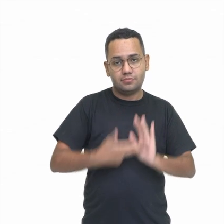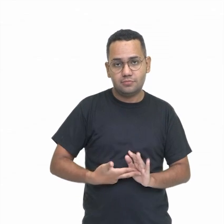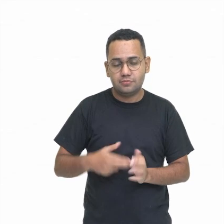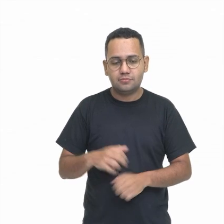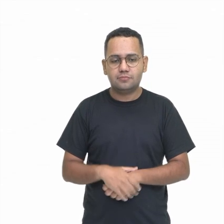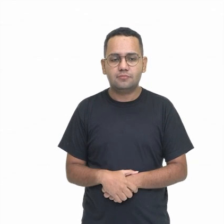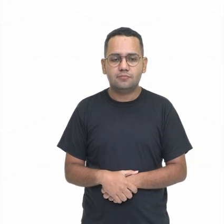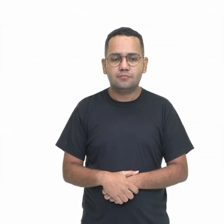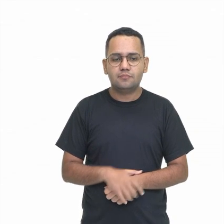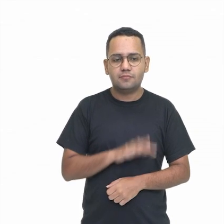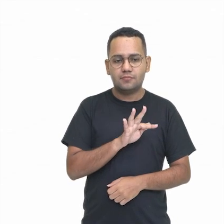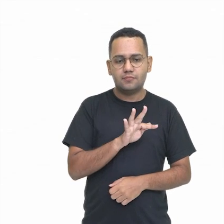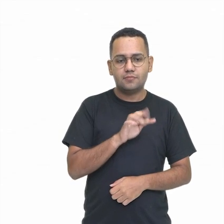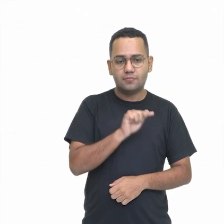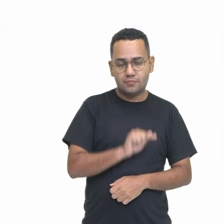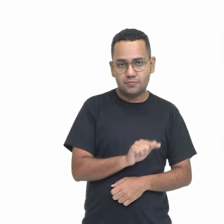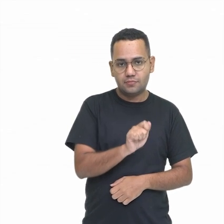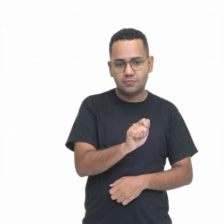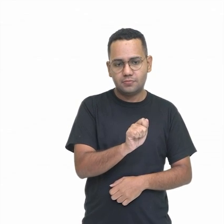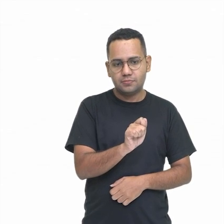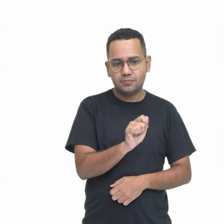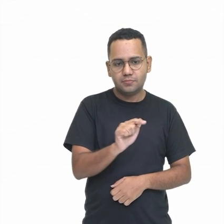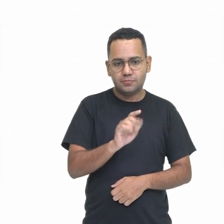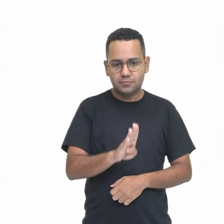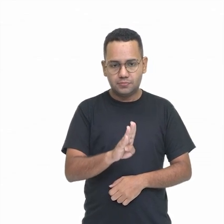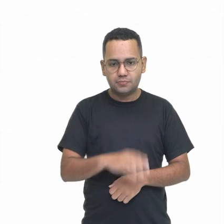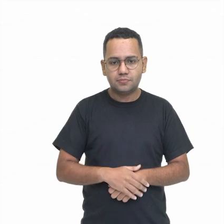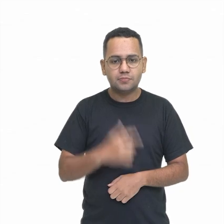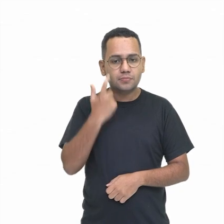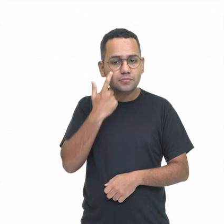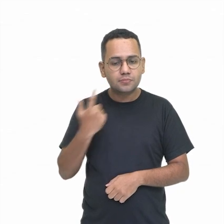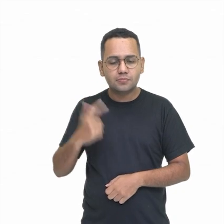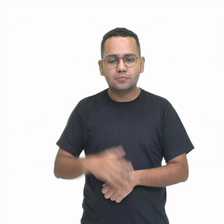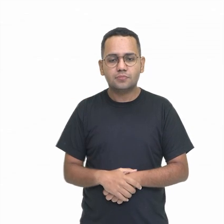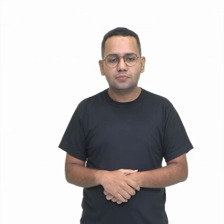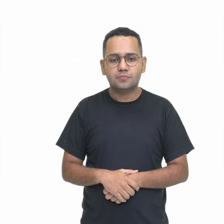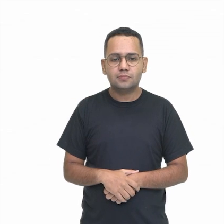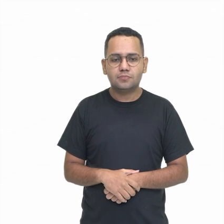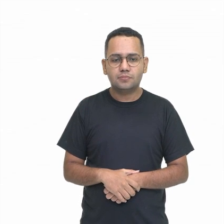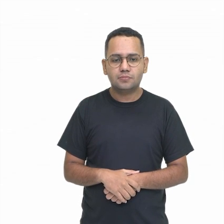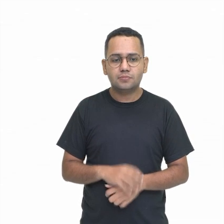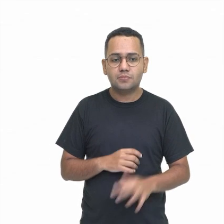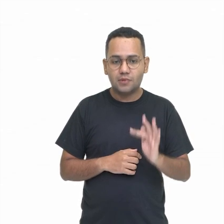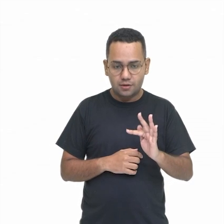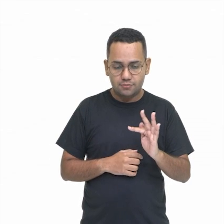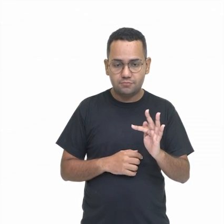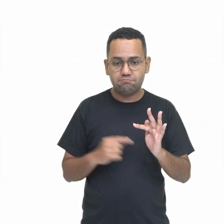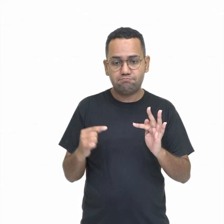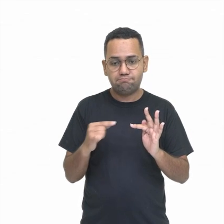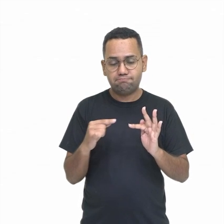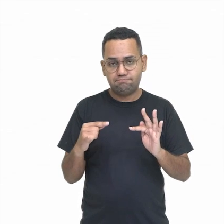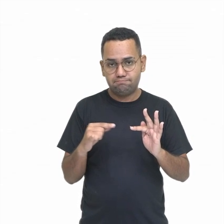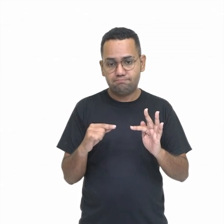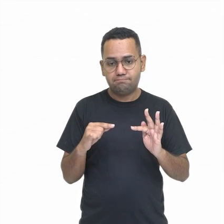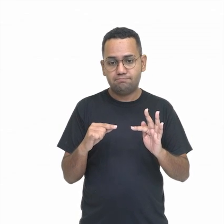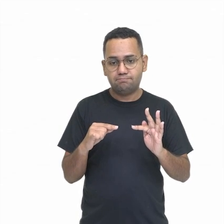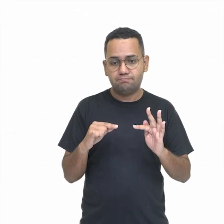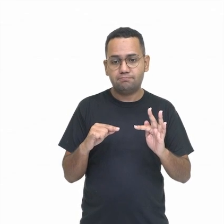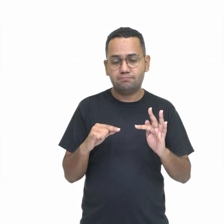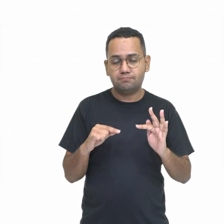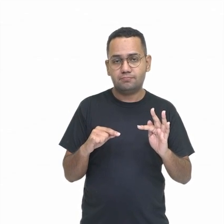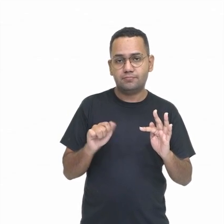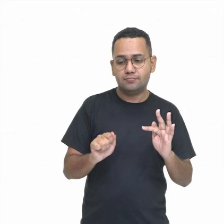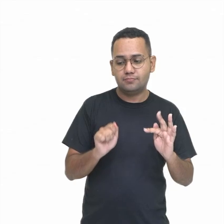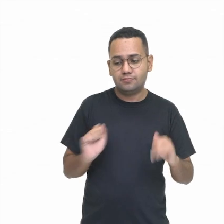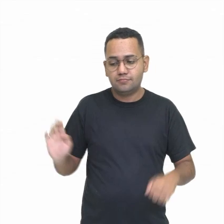Eh função né de a em b lê-se então função f né F uma função de a em